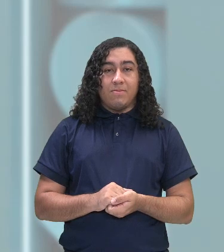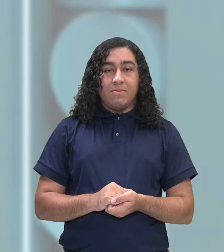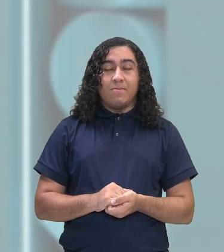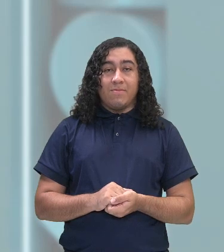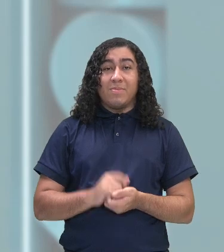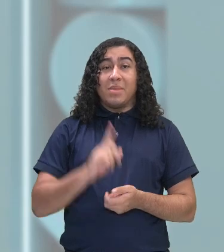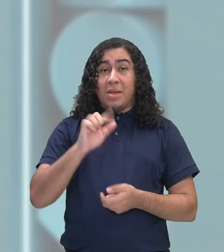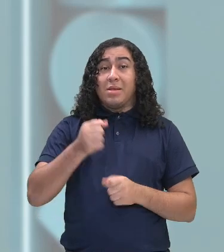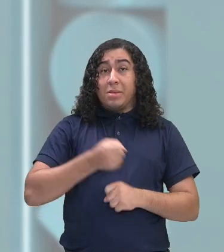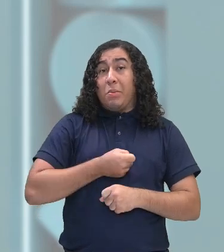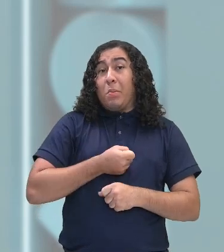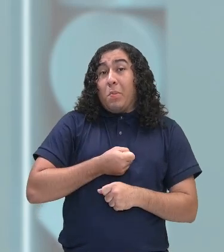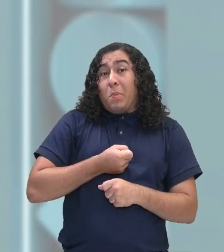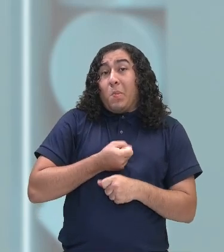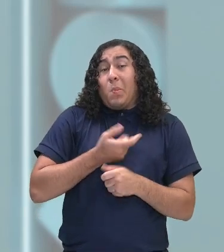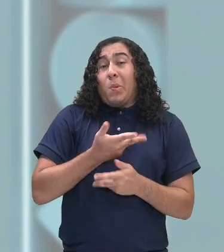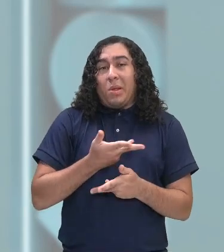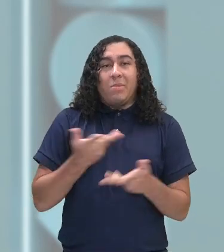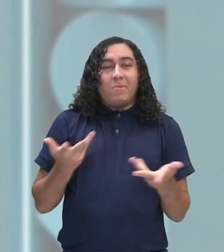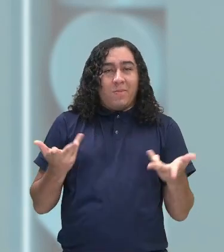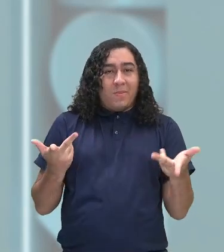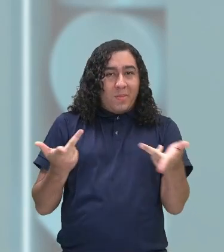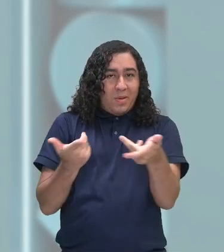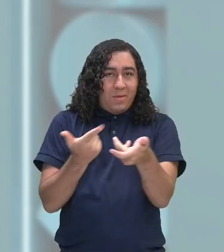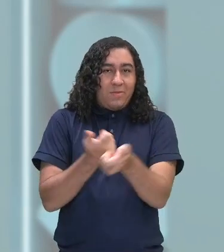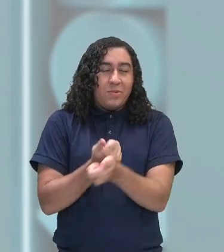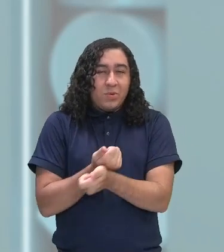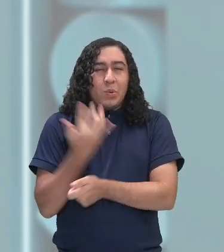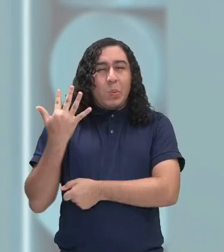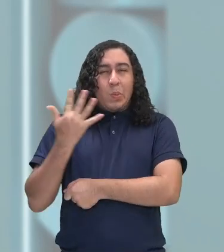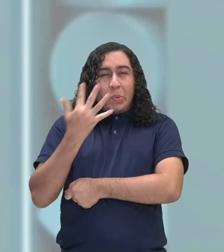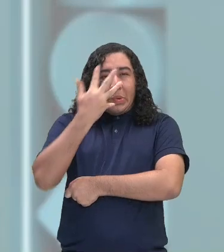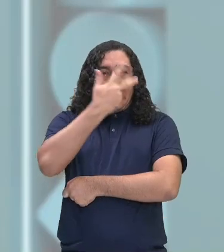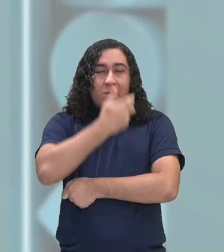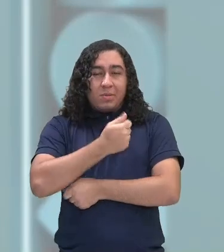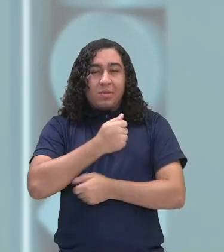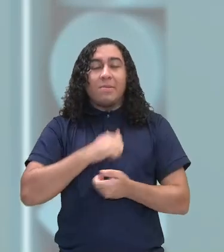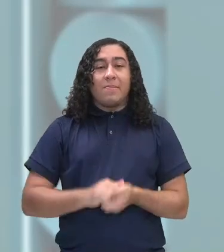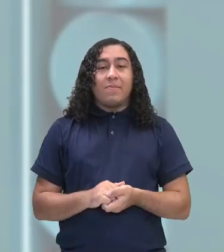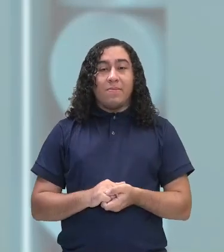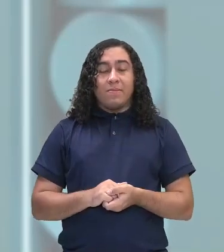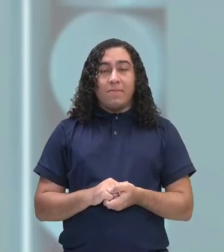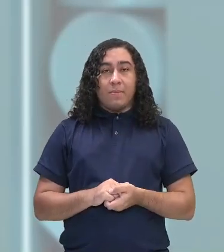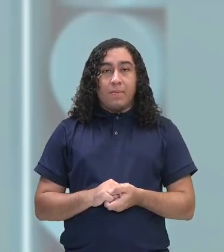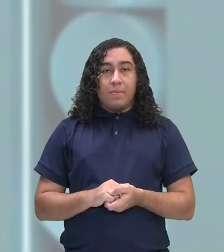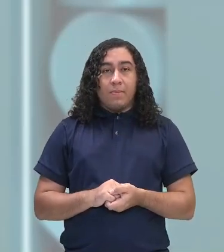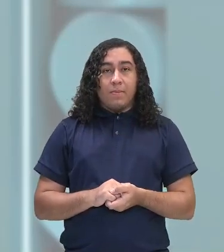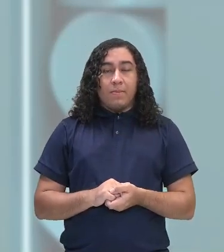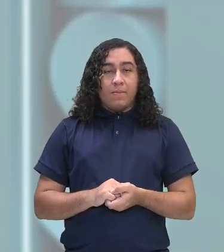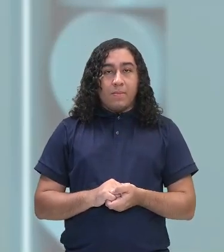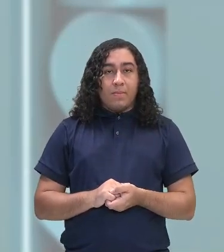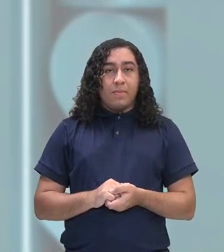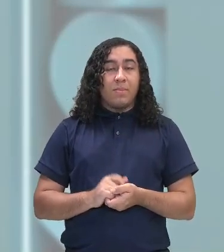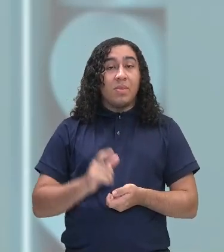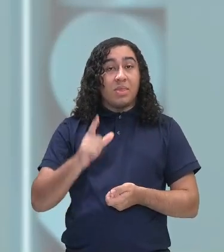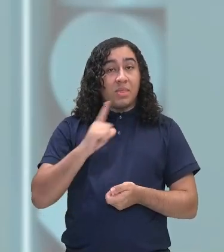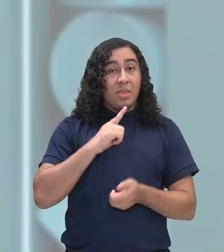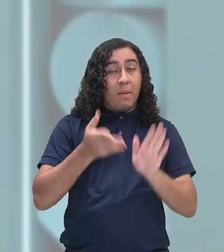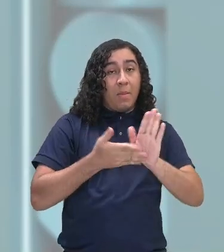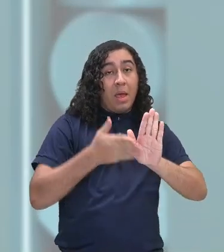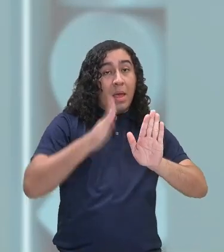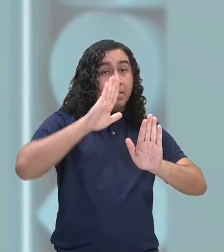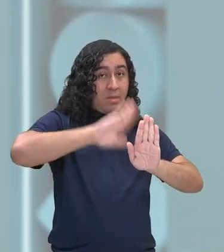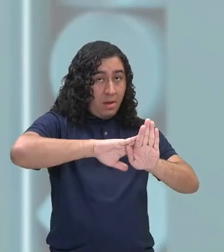Esse poema é maravilhoso, é lindo. Ele tem a metáfora lá no final,